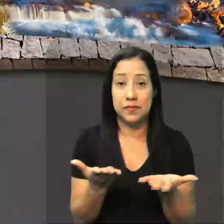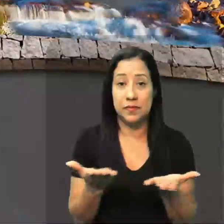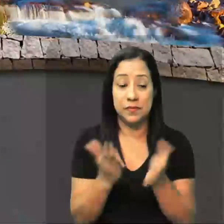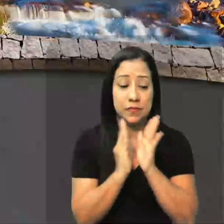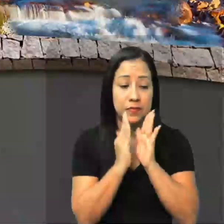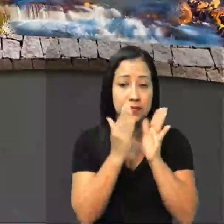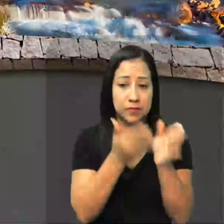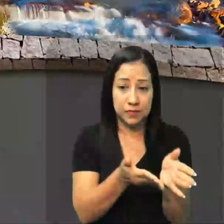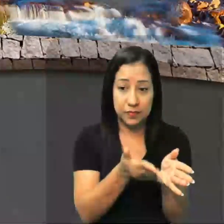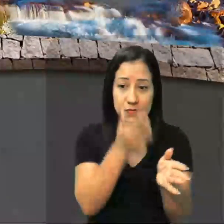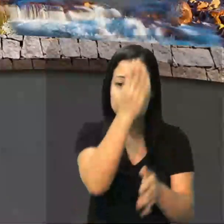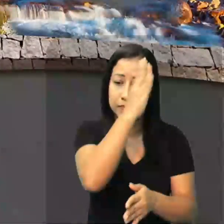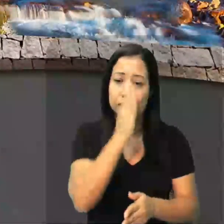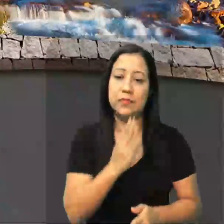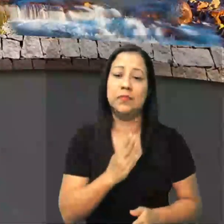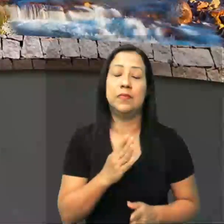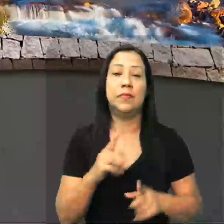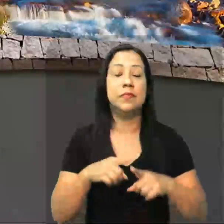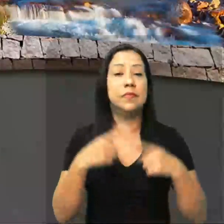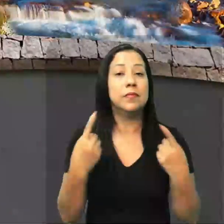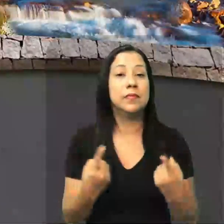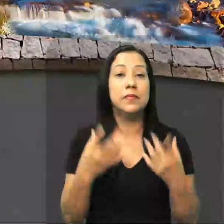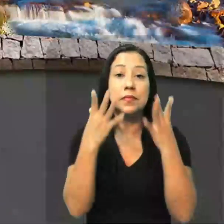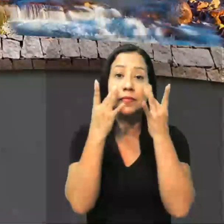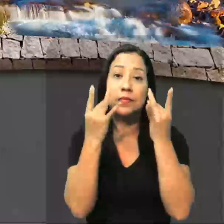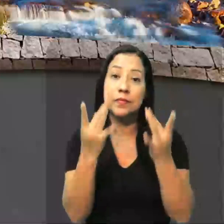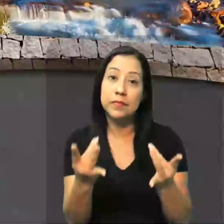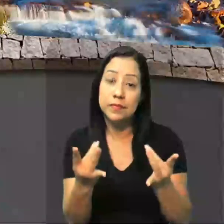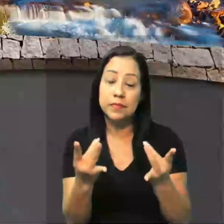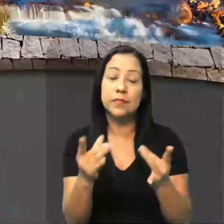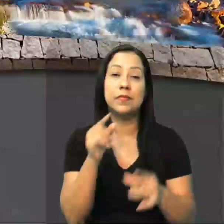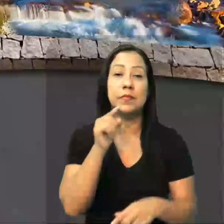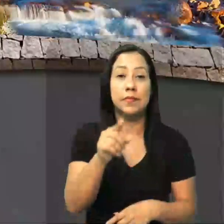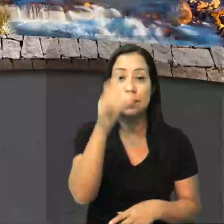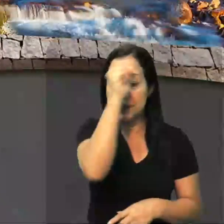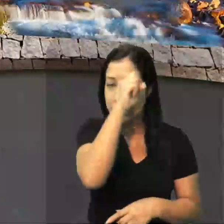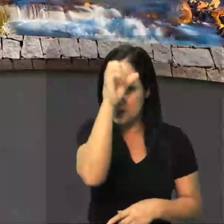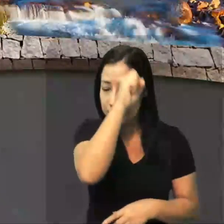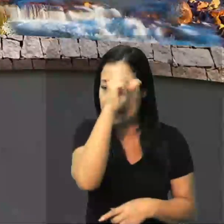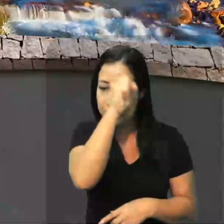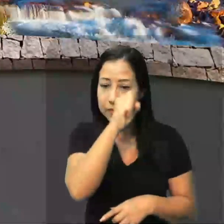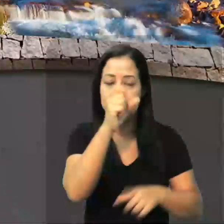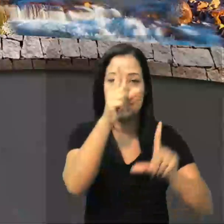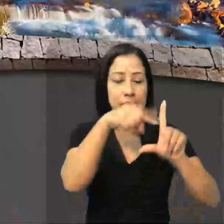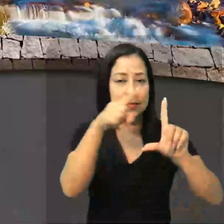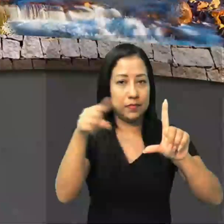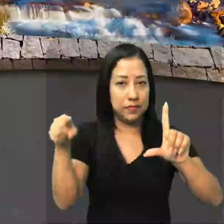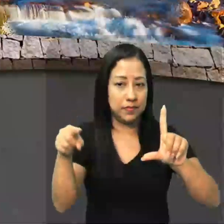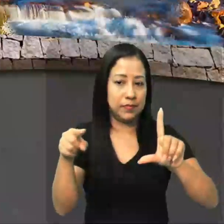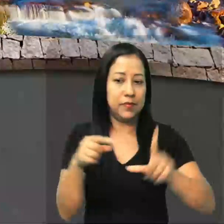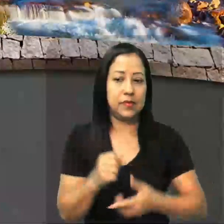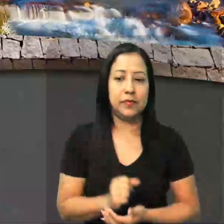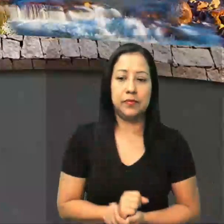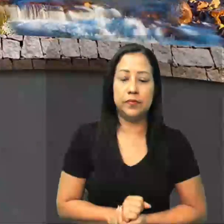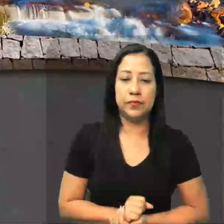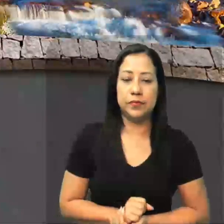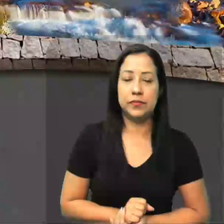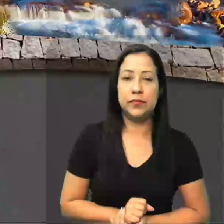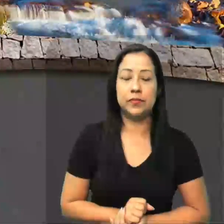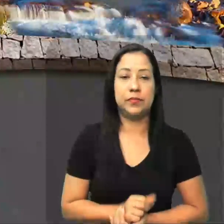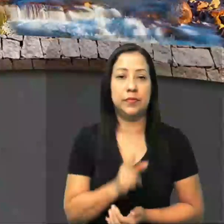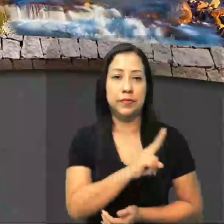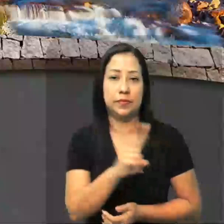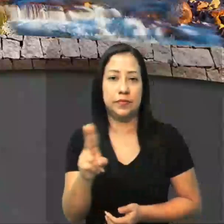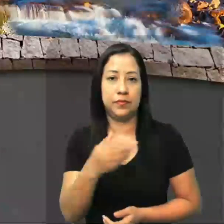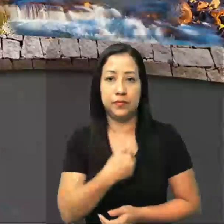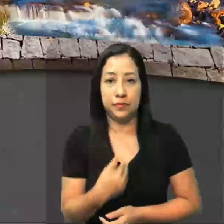tá? Portanto, fique atento, os conceitos vocês já aprenderam, os gráficos nós vamos com ele aqui. Em nome do governo do